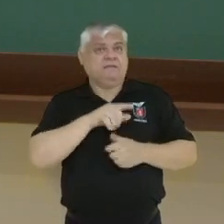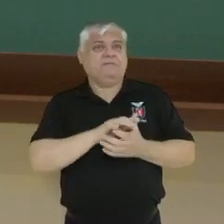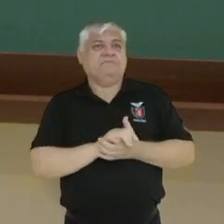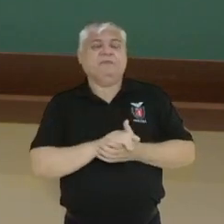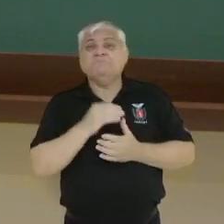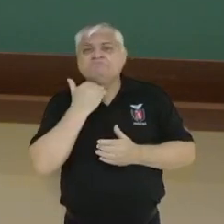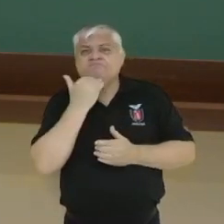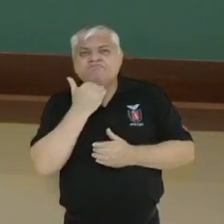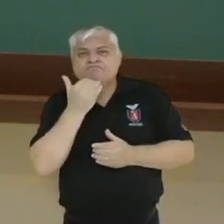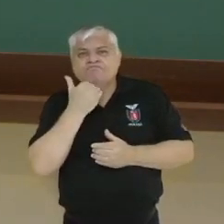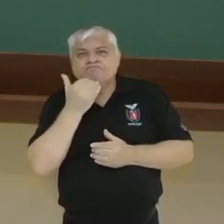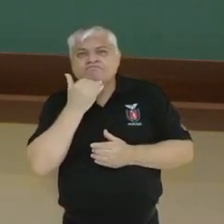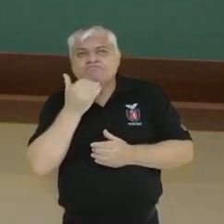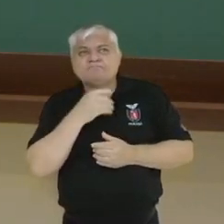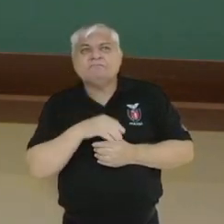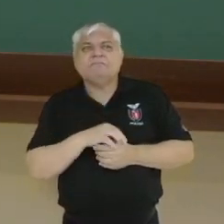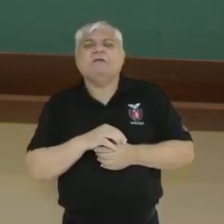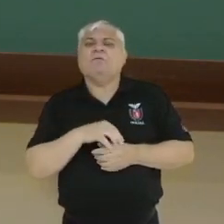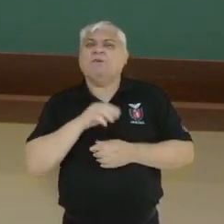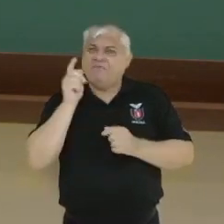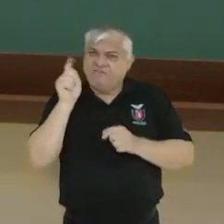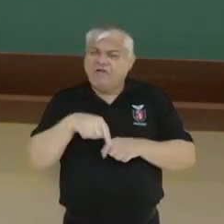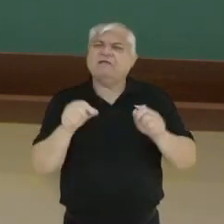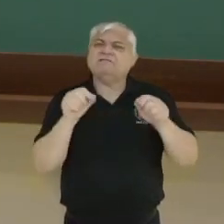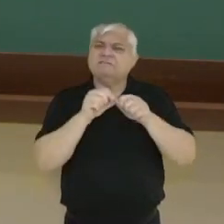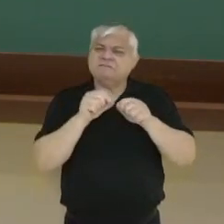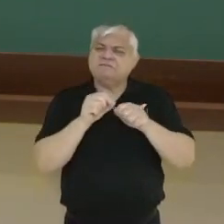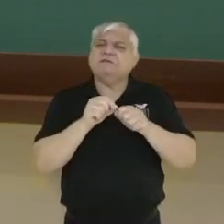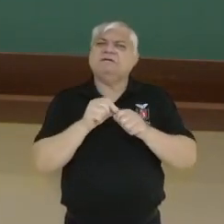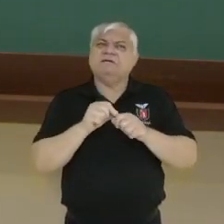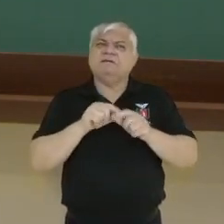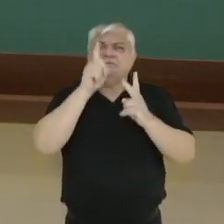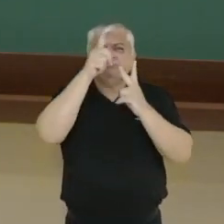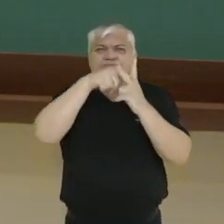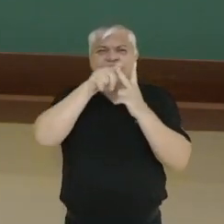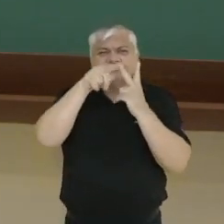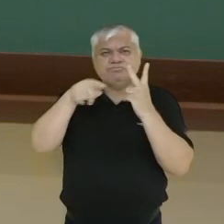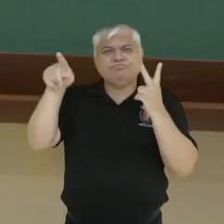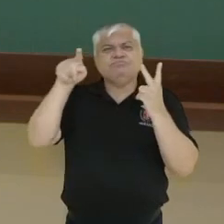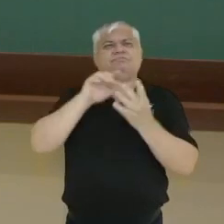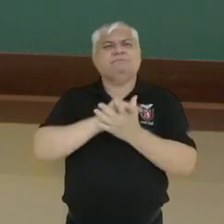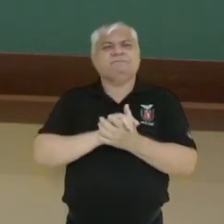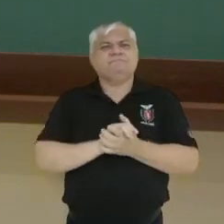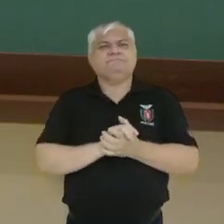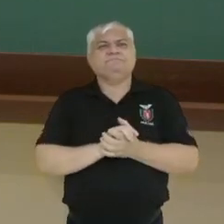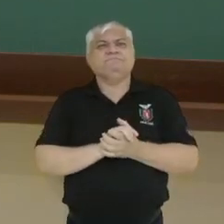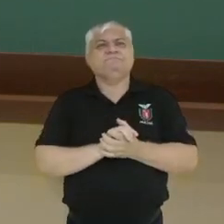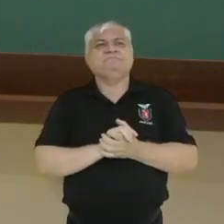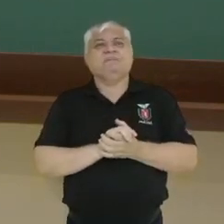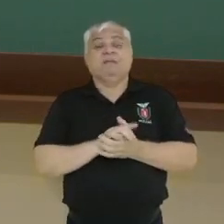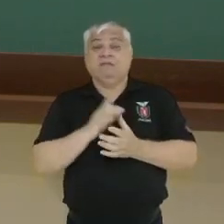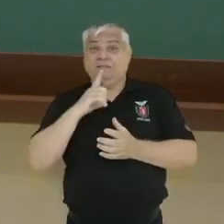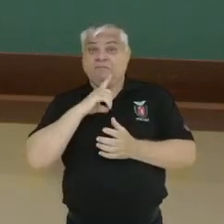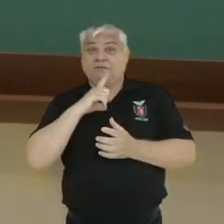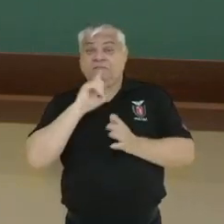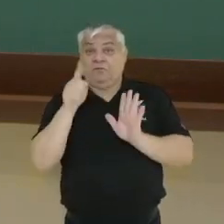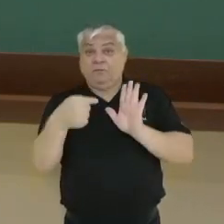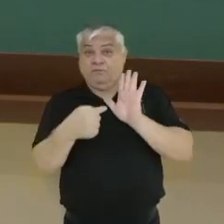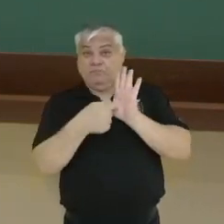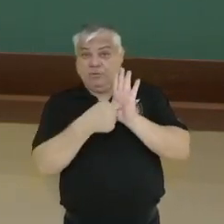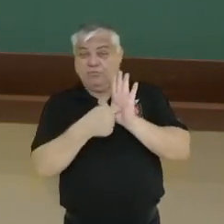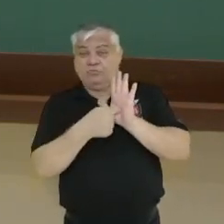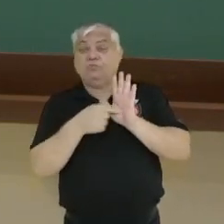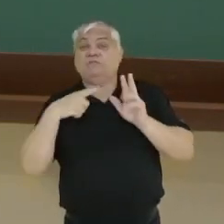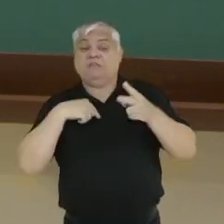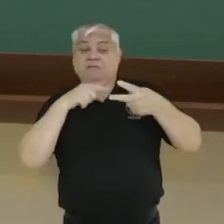não consegue, não perde tempo não. Aplica a Bhaskara e achamos os valores de B. Então teria